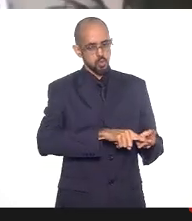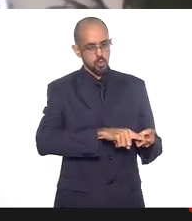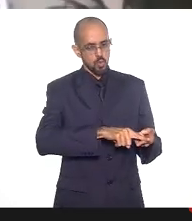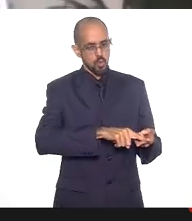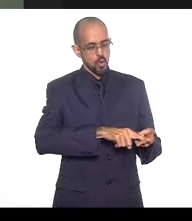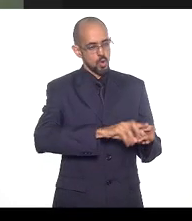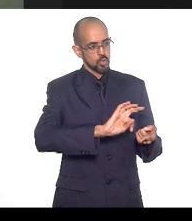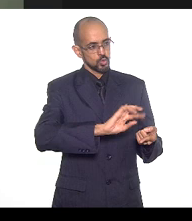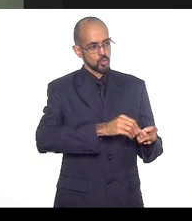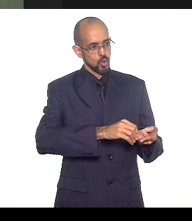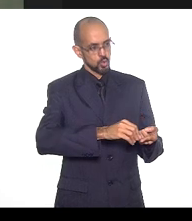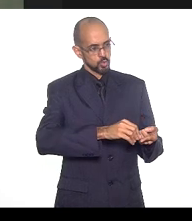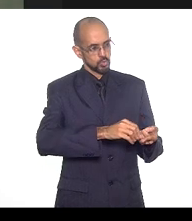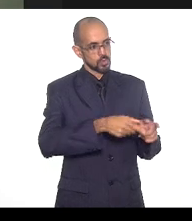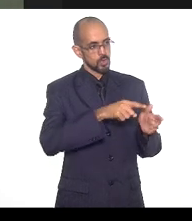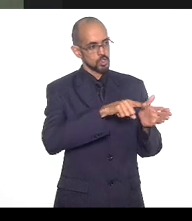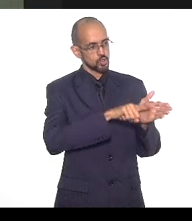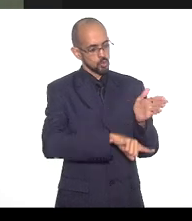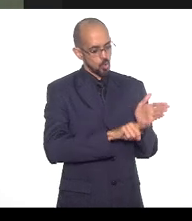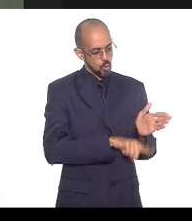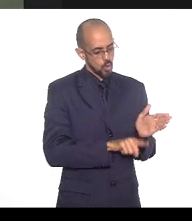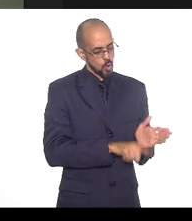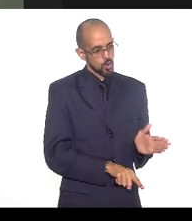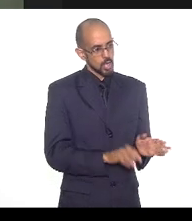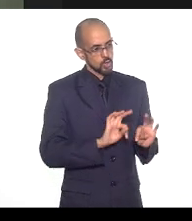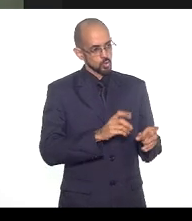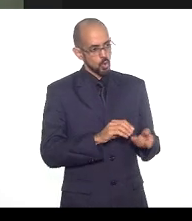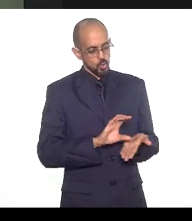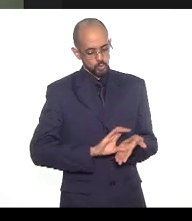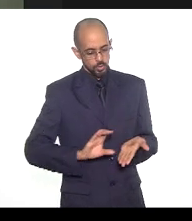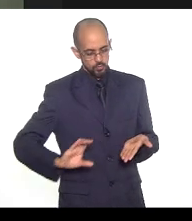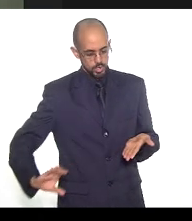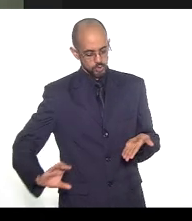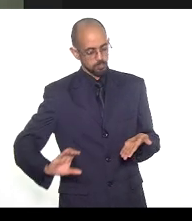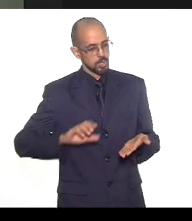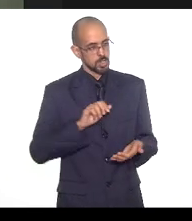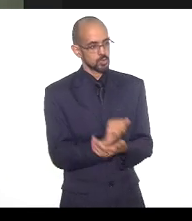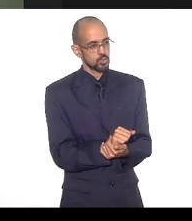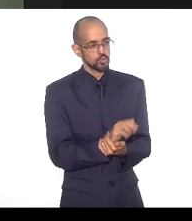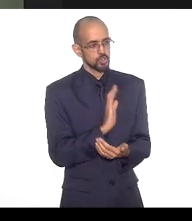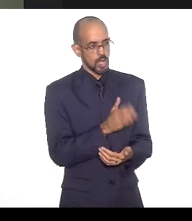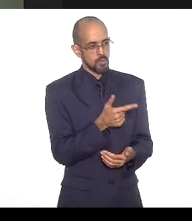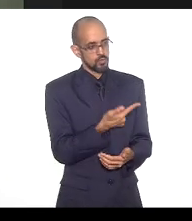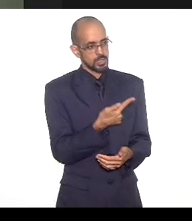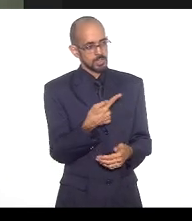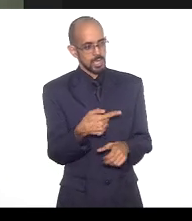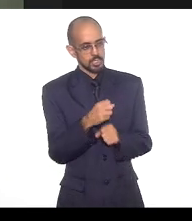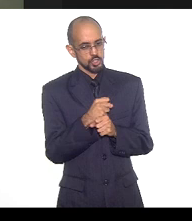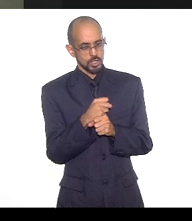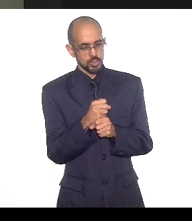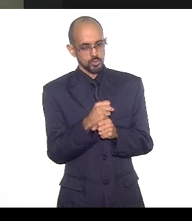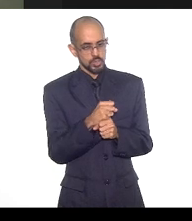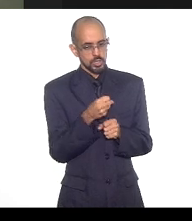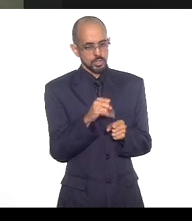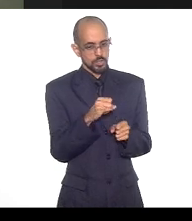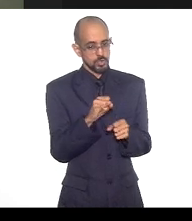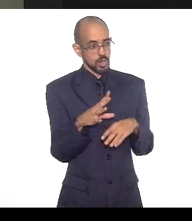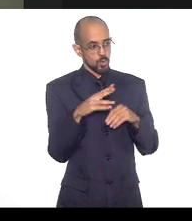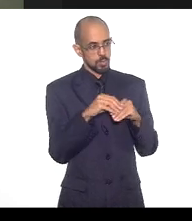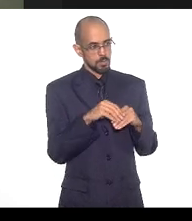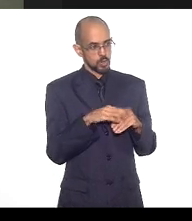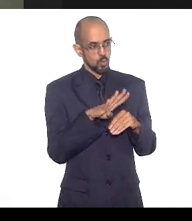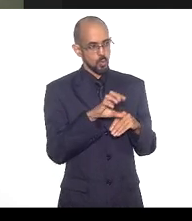você depreciou aquele investimento em 27 anos, se você estender o prazo para 40, no